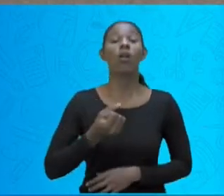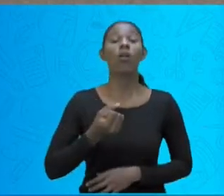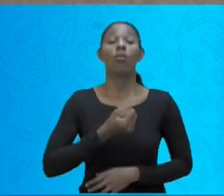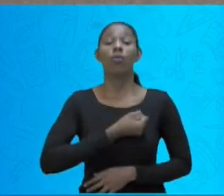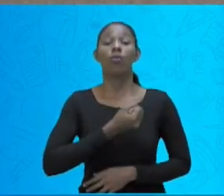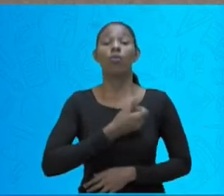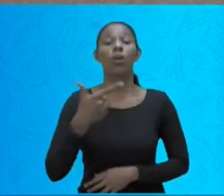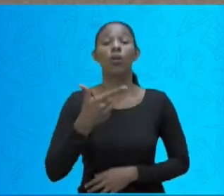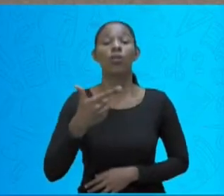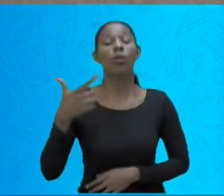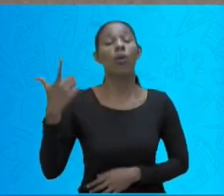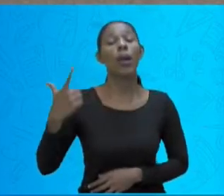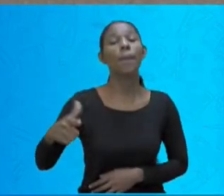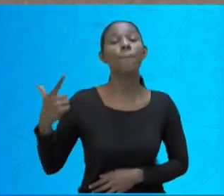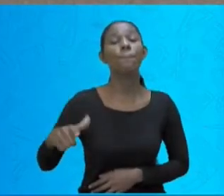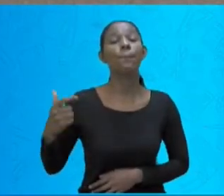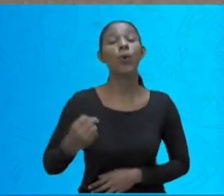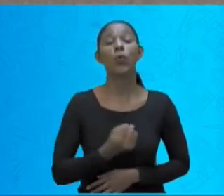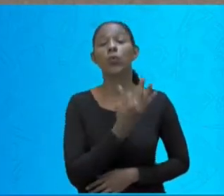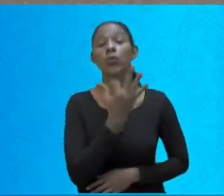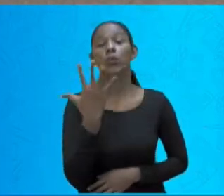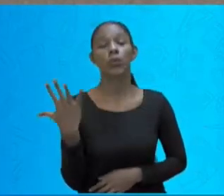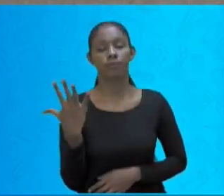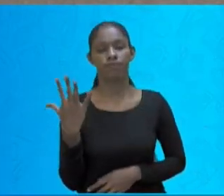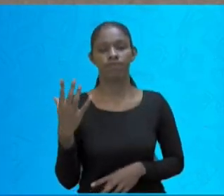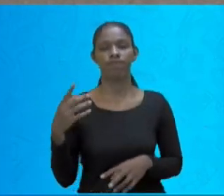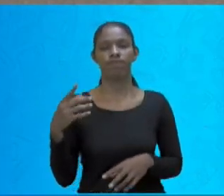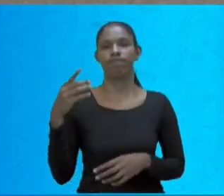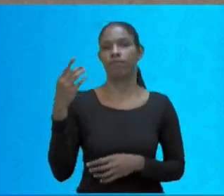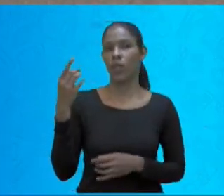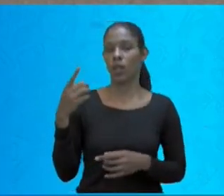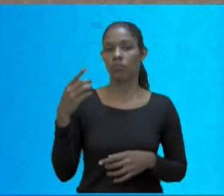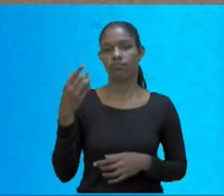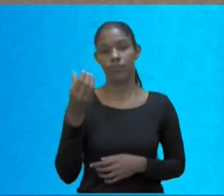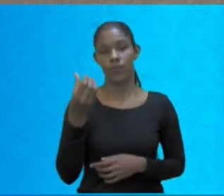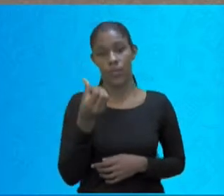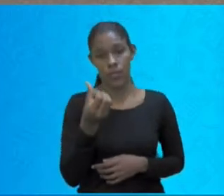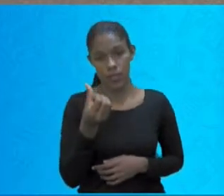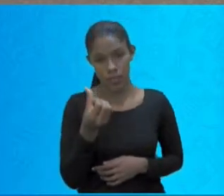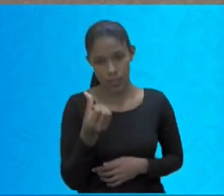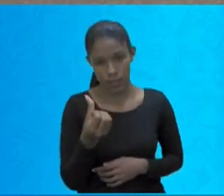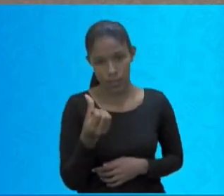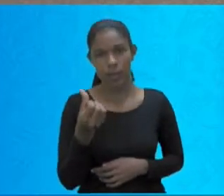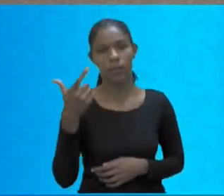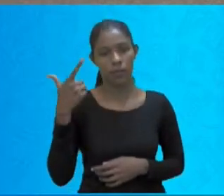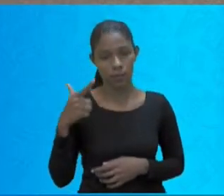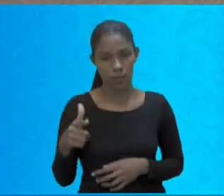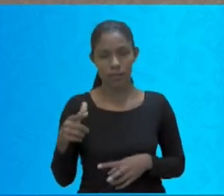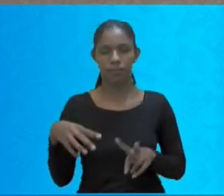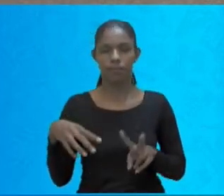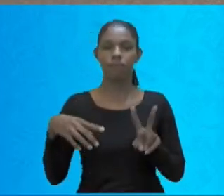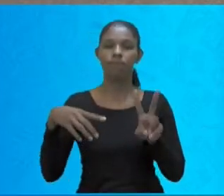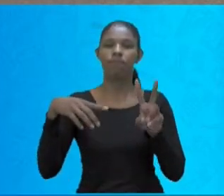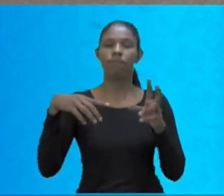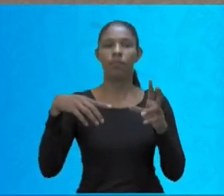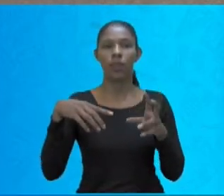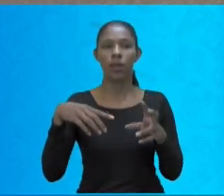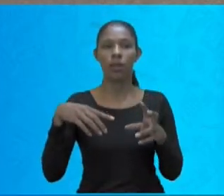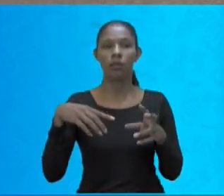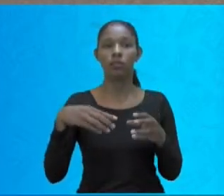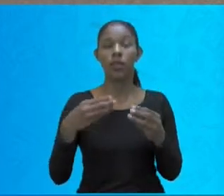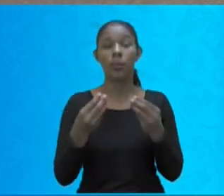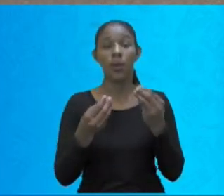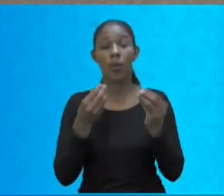se repetiu? Eu tenho 2, 4, 6 vezes. Só que, como eu estou trabalhando com